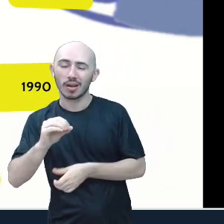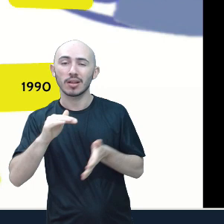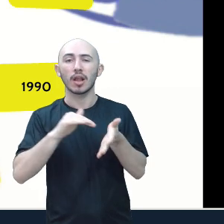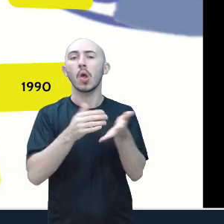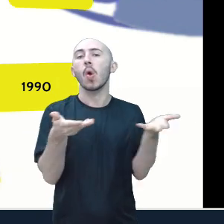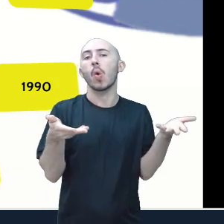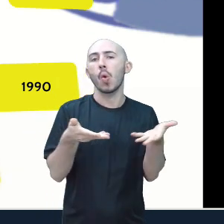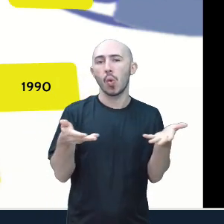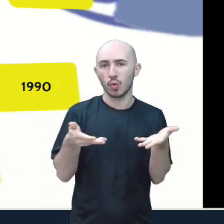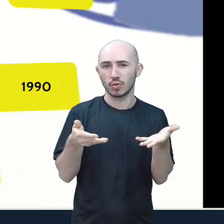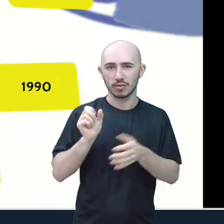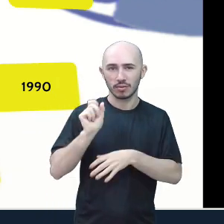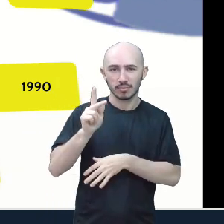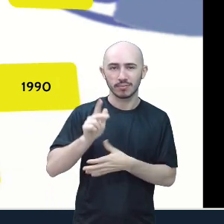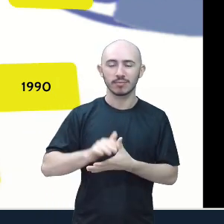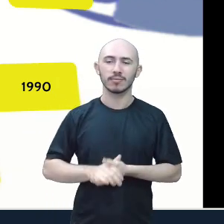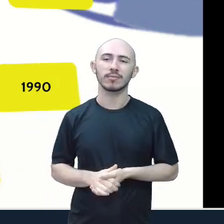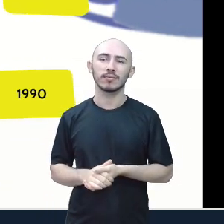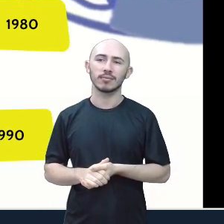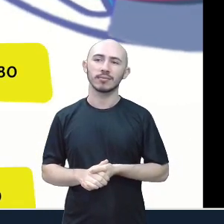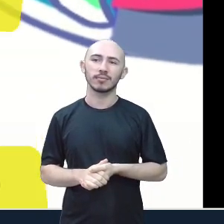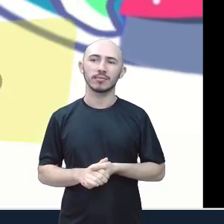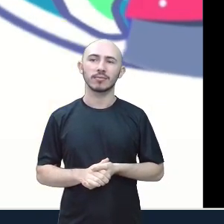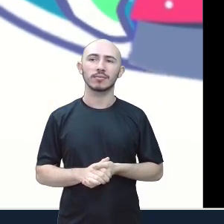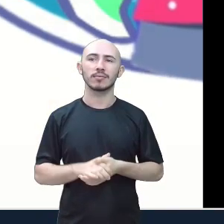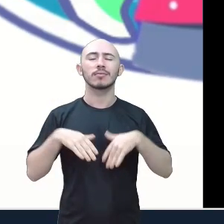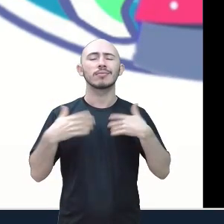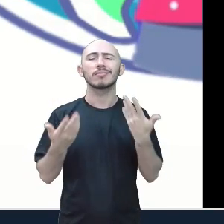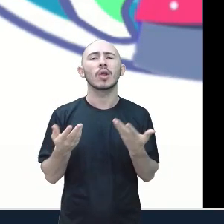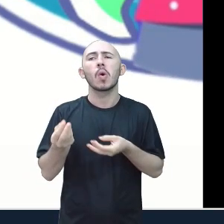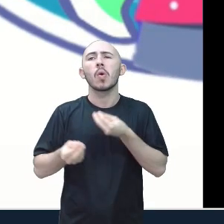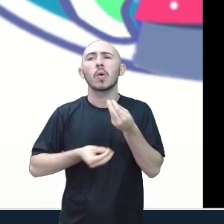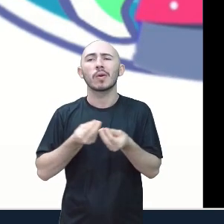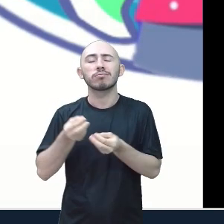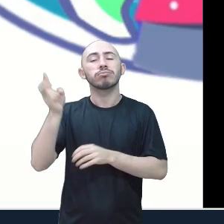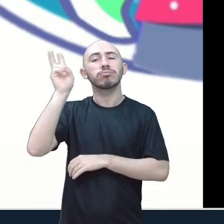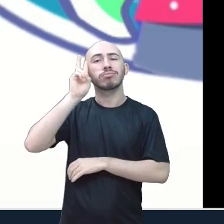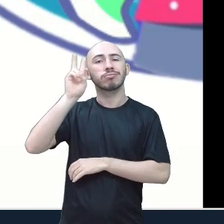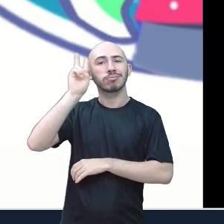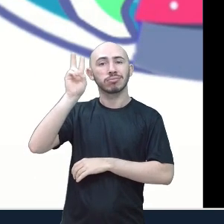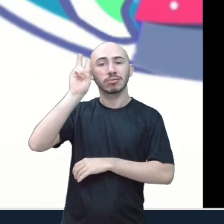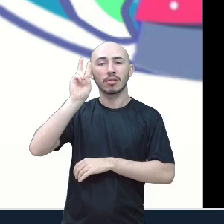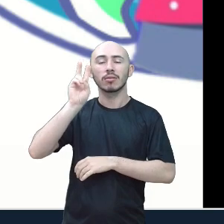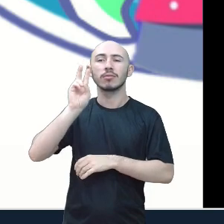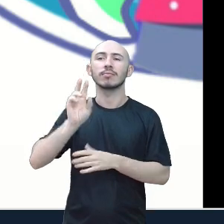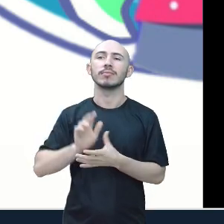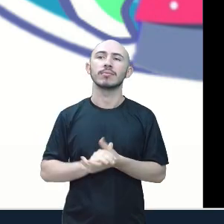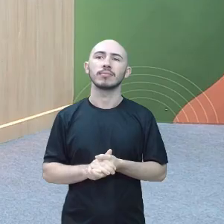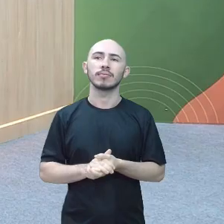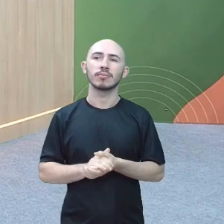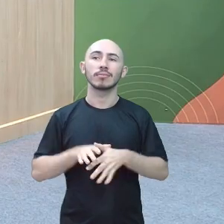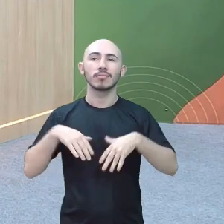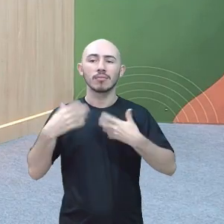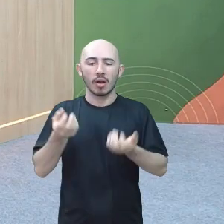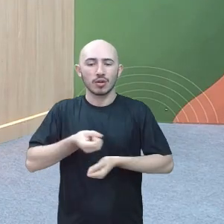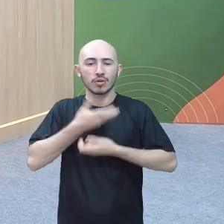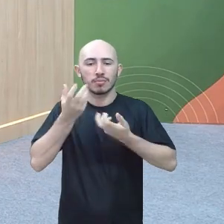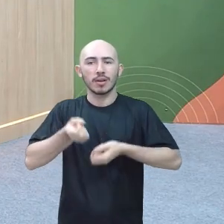dias de hoje. Tranquilo? E essa história está muito ligada a